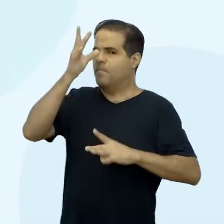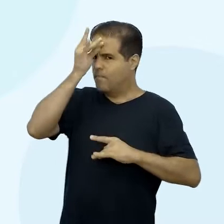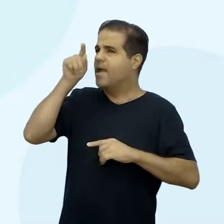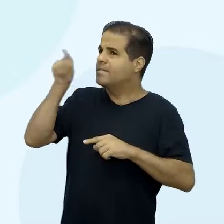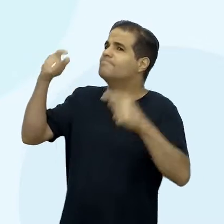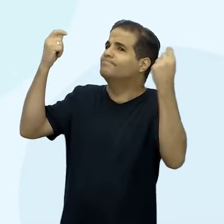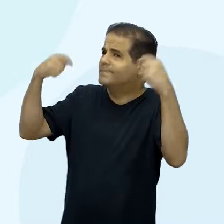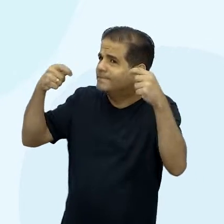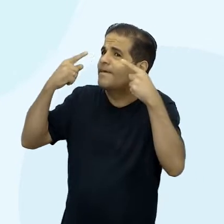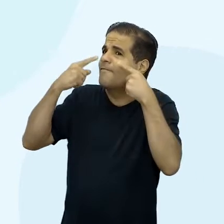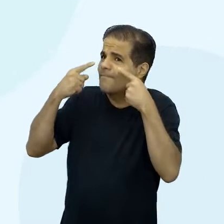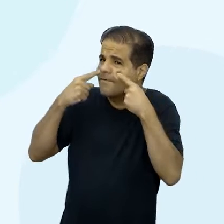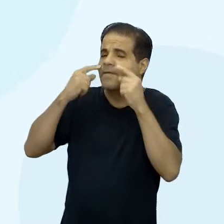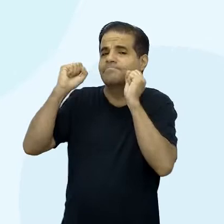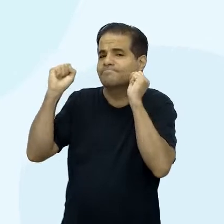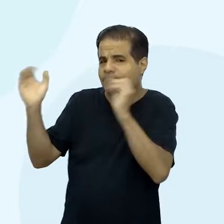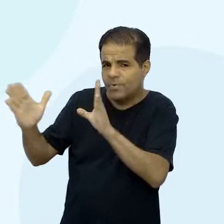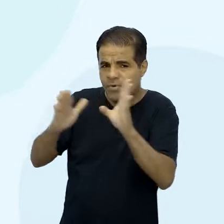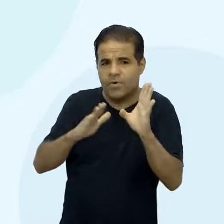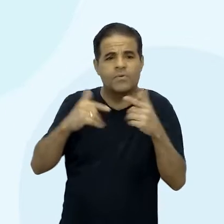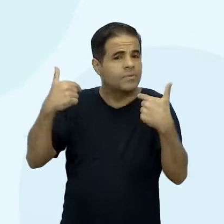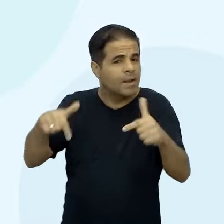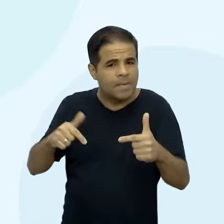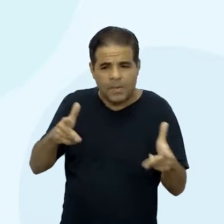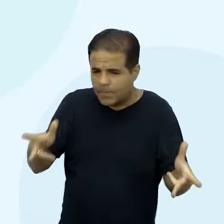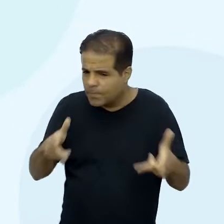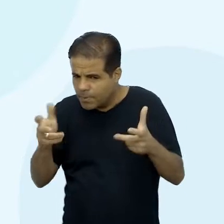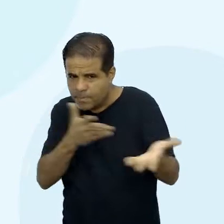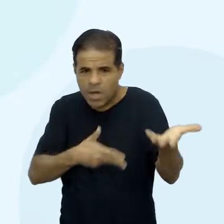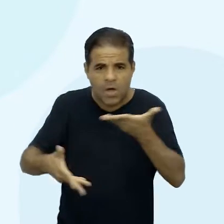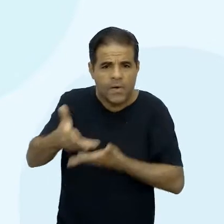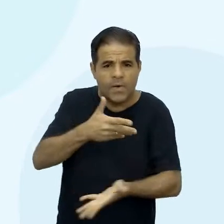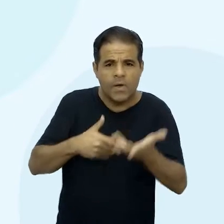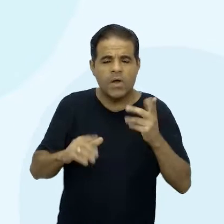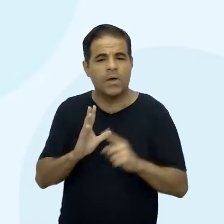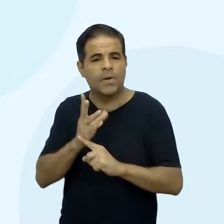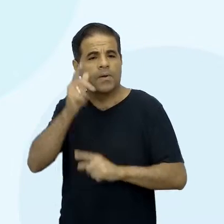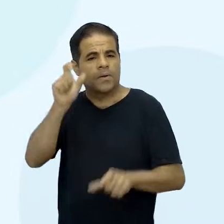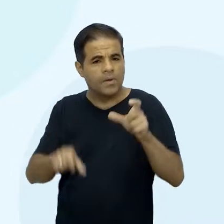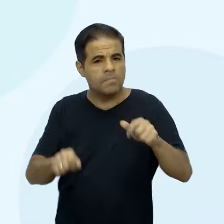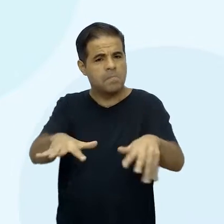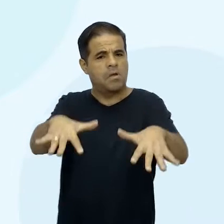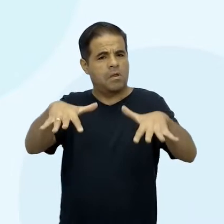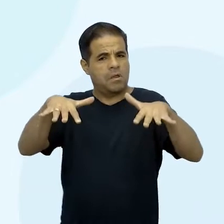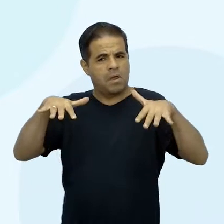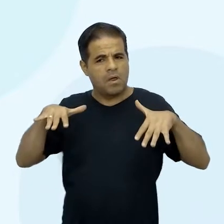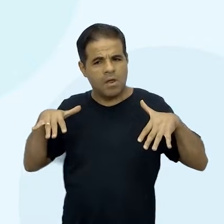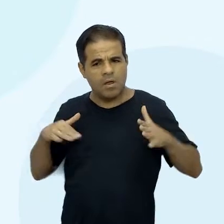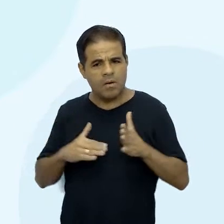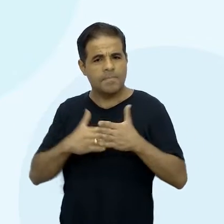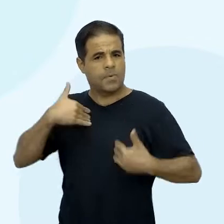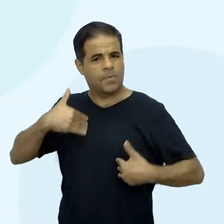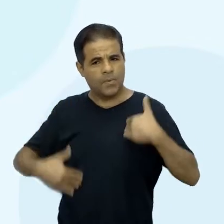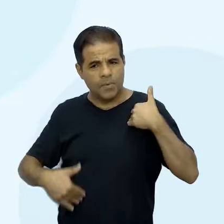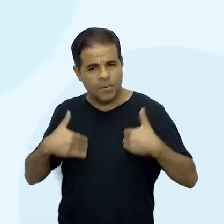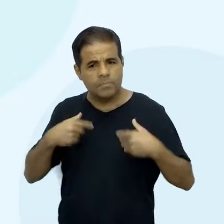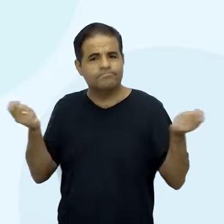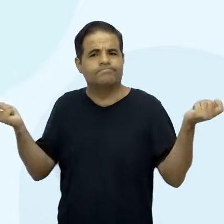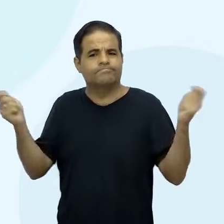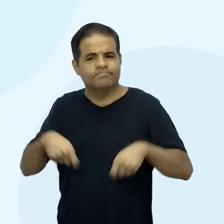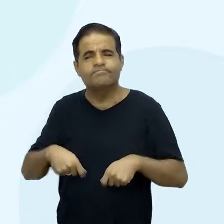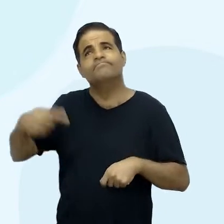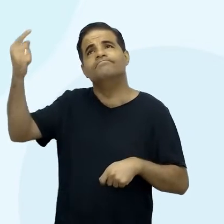turma, nem que for um videozinho dela. Seu trabalho explora as relações entre o artista e a plateia, os limites do corpo e as